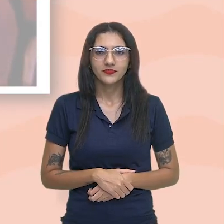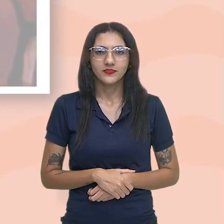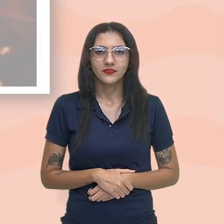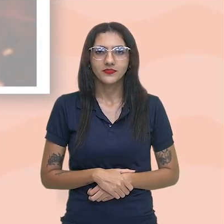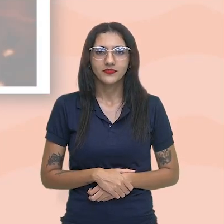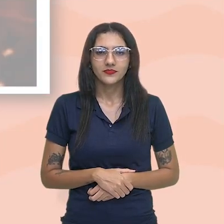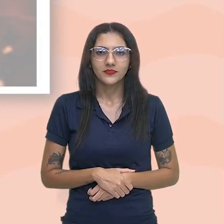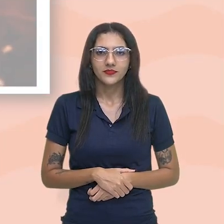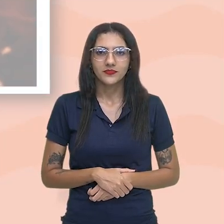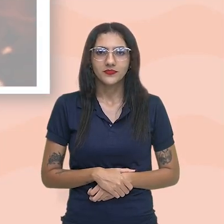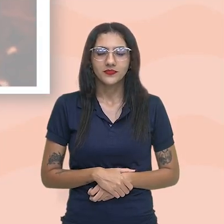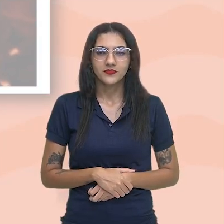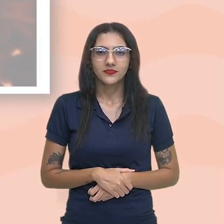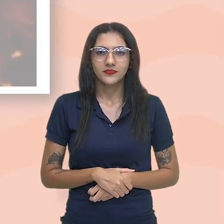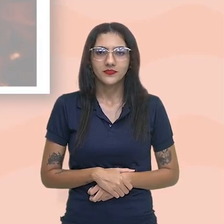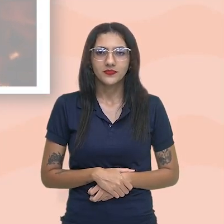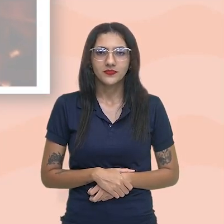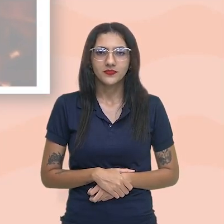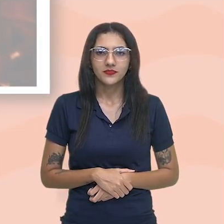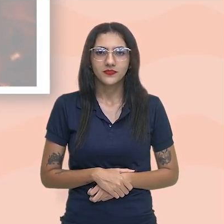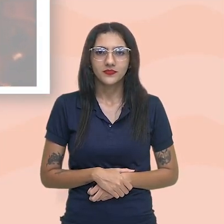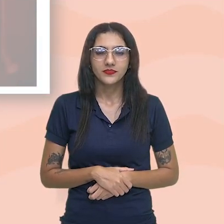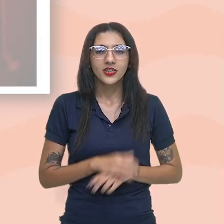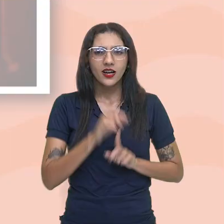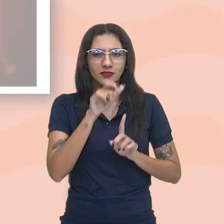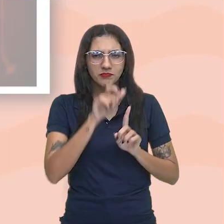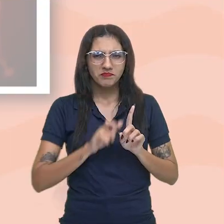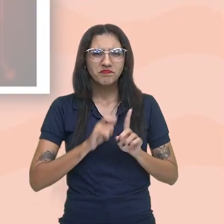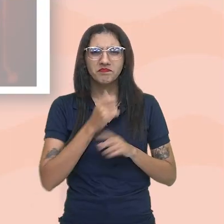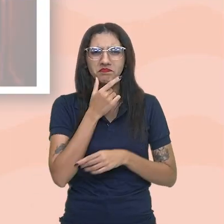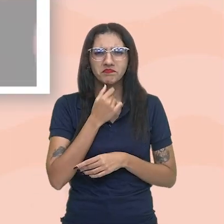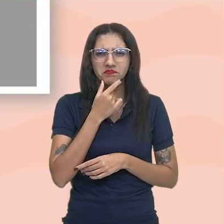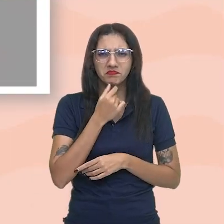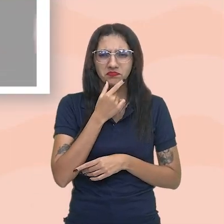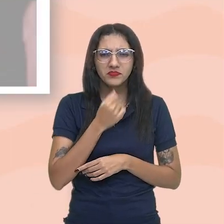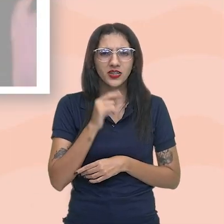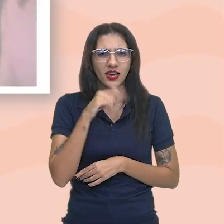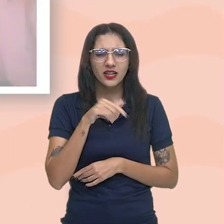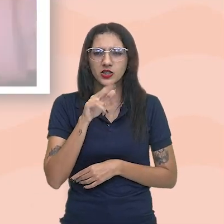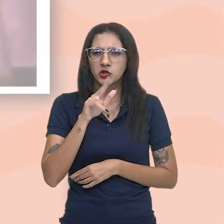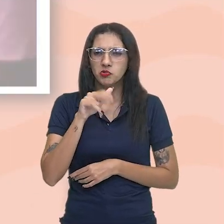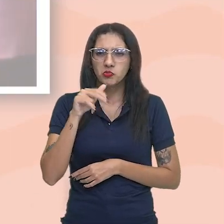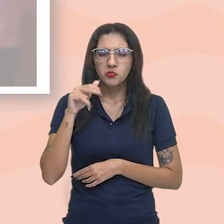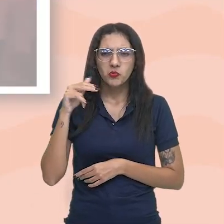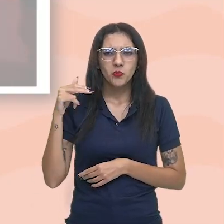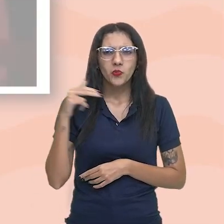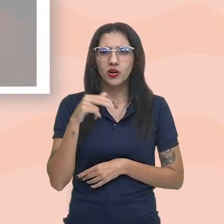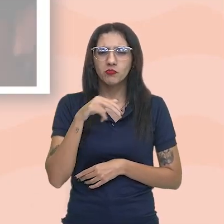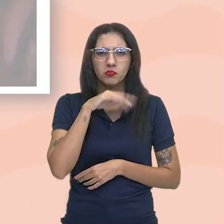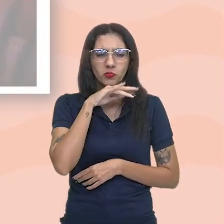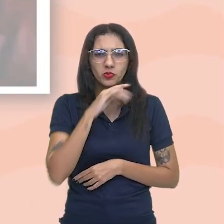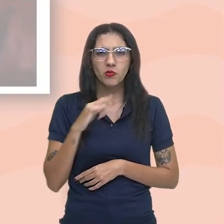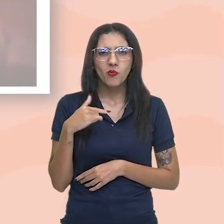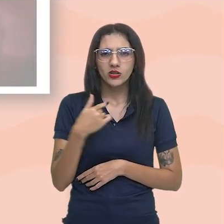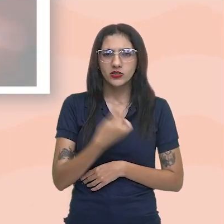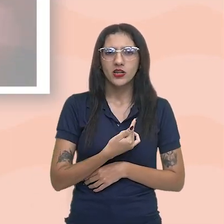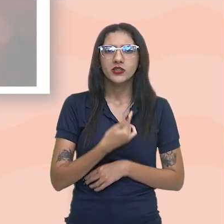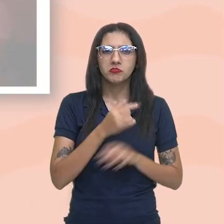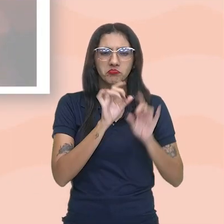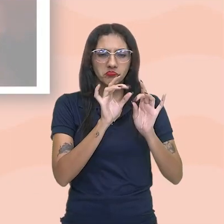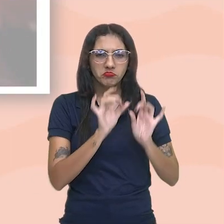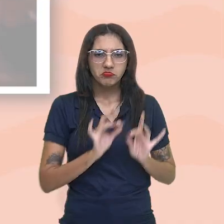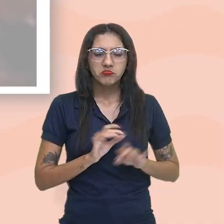foi Orlando Vilas Boas, um homem que nunca foi explorador. A exata implicação, né,